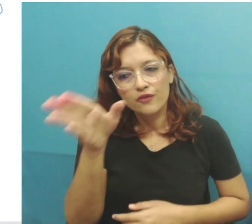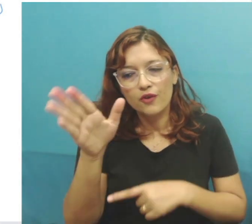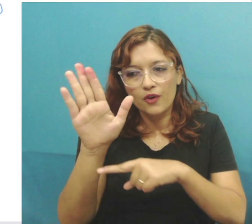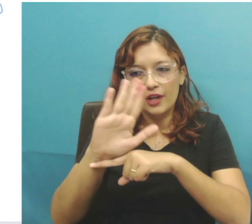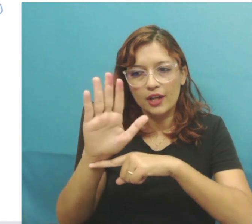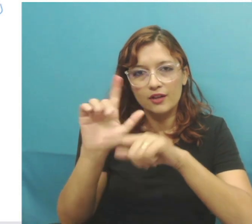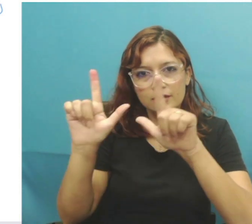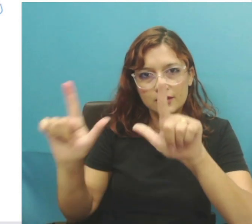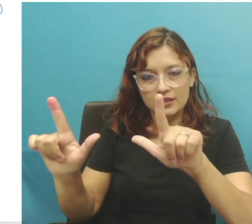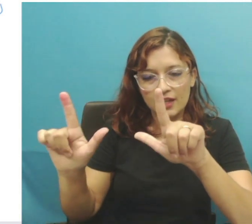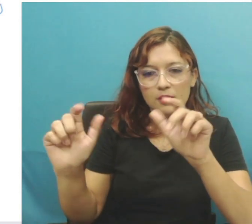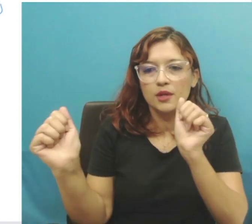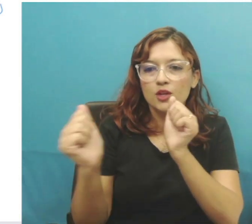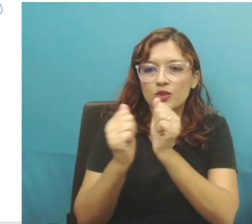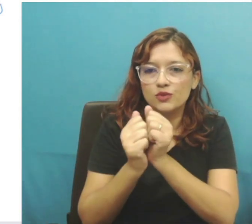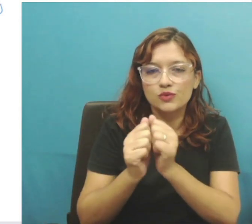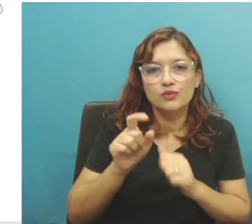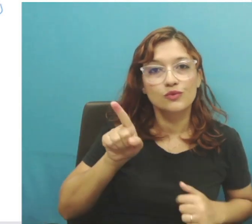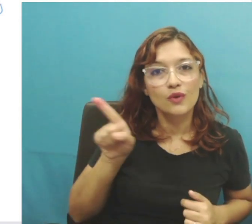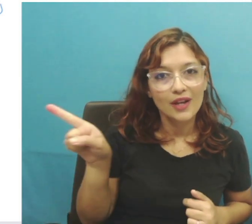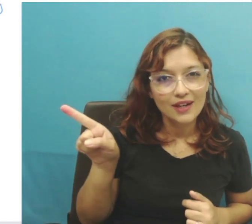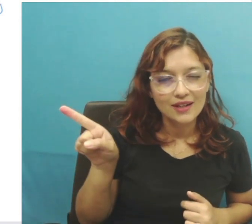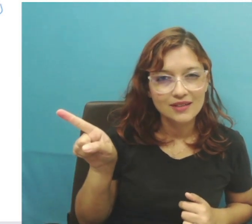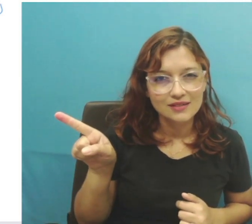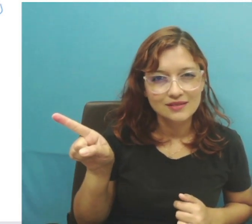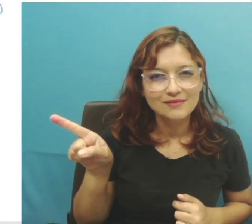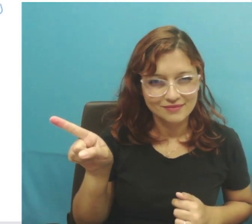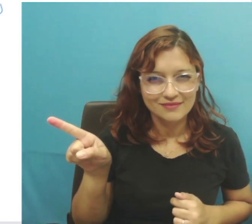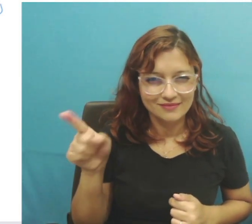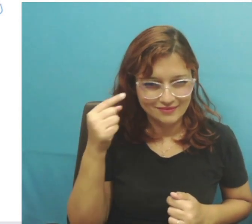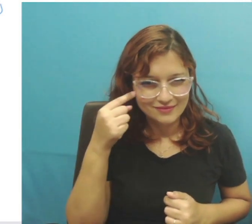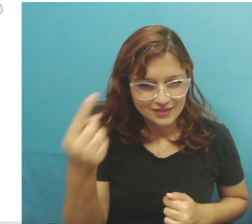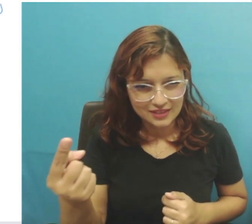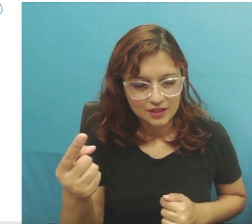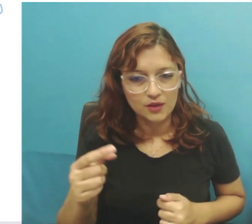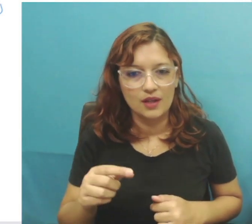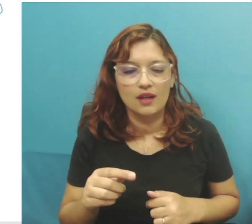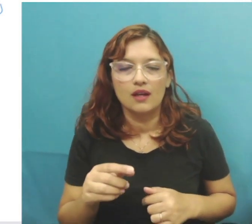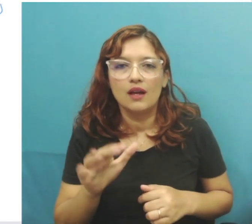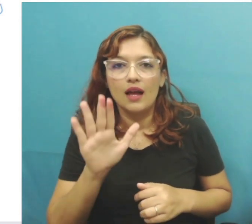João foi ao cinema com ele.